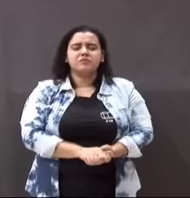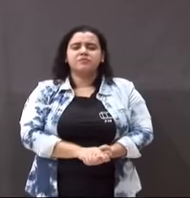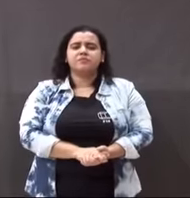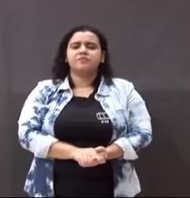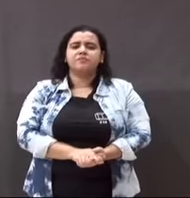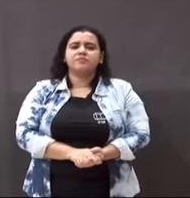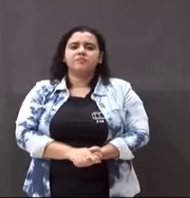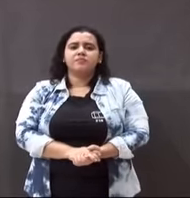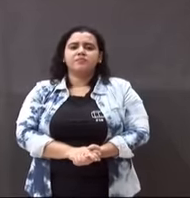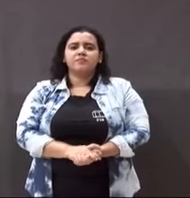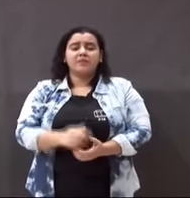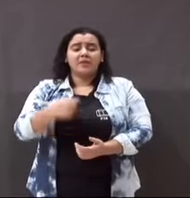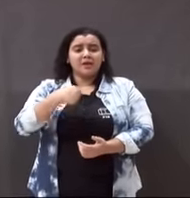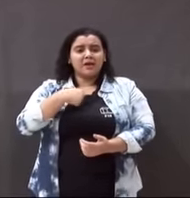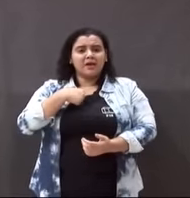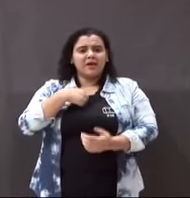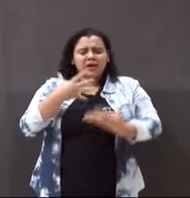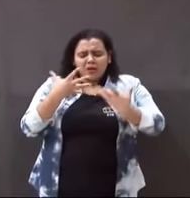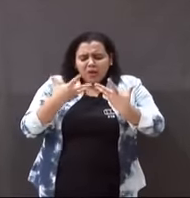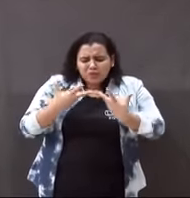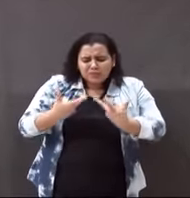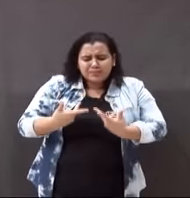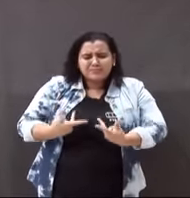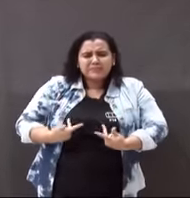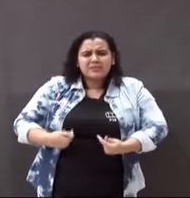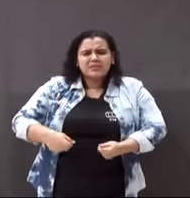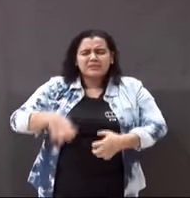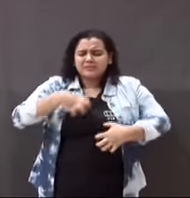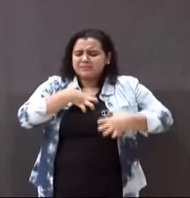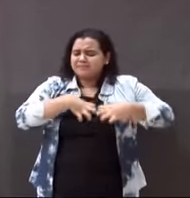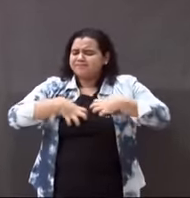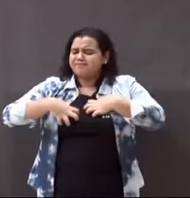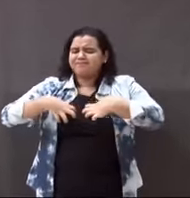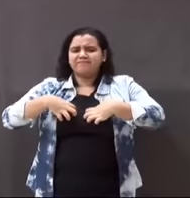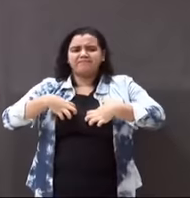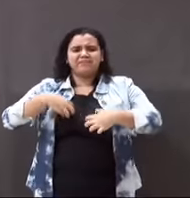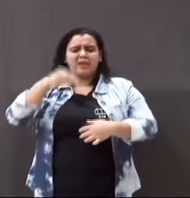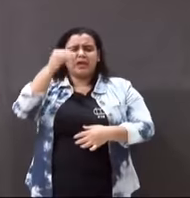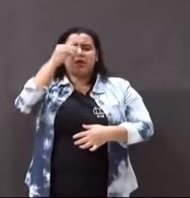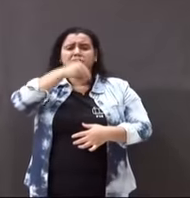eu tava cansado, sem forças